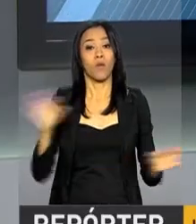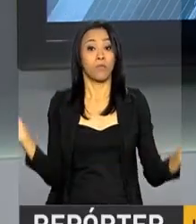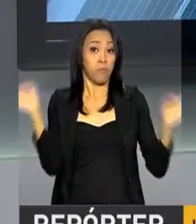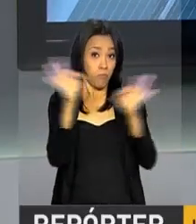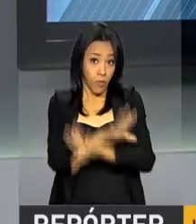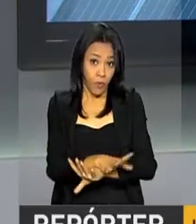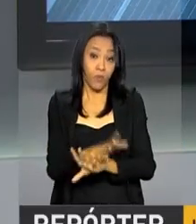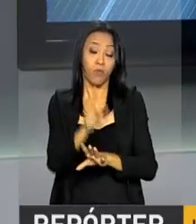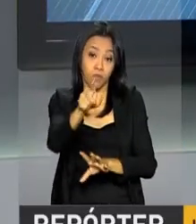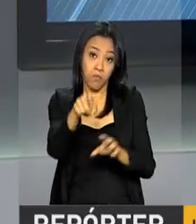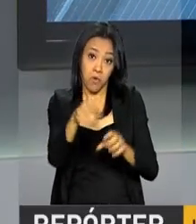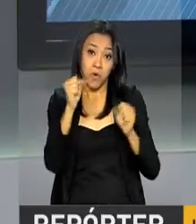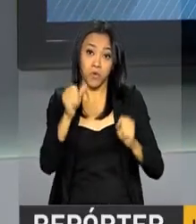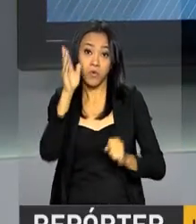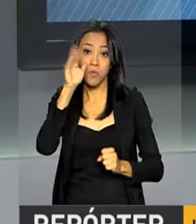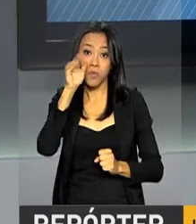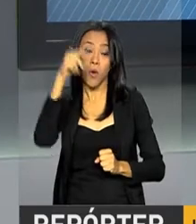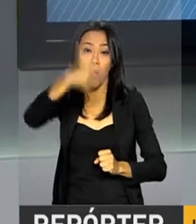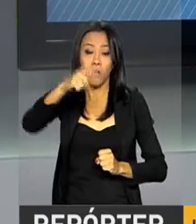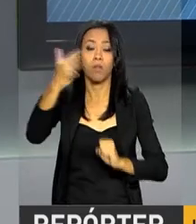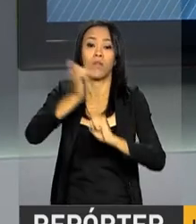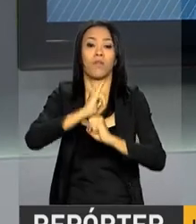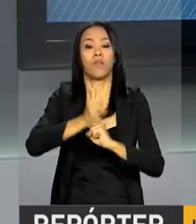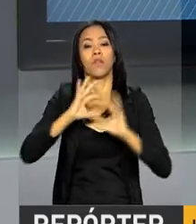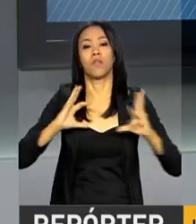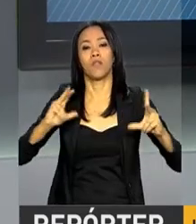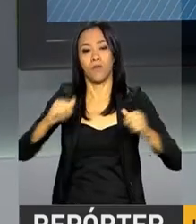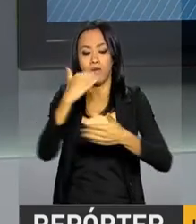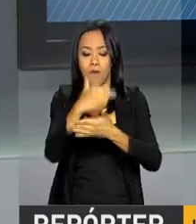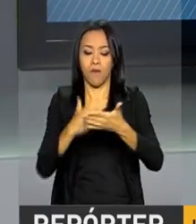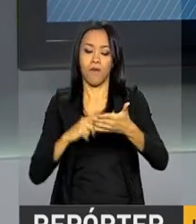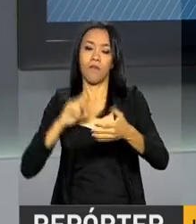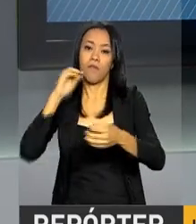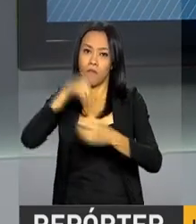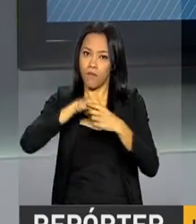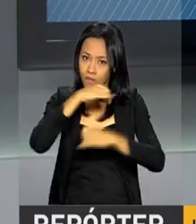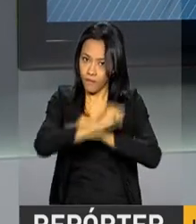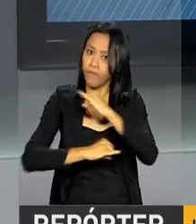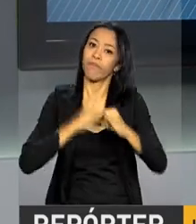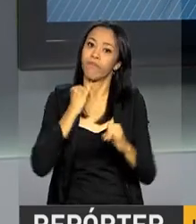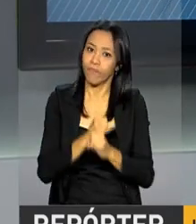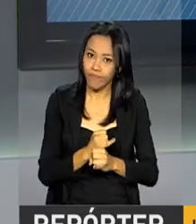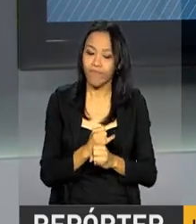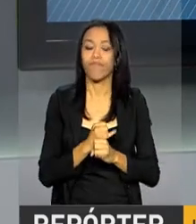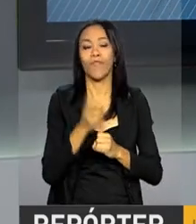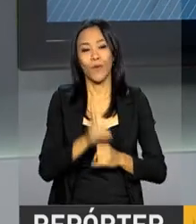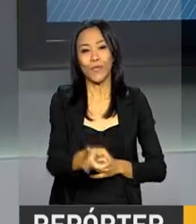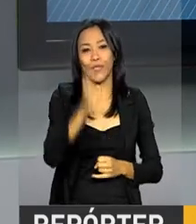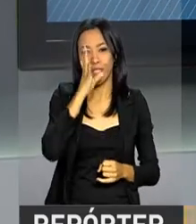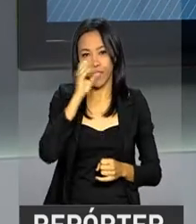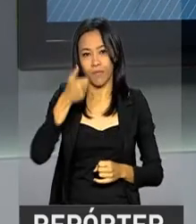pode rever as reportagens no YouTube. E toda a nossa programação também está na página da NBR na internet.